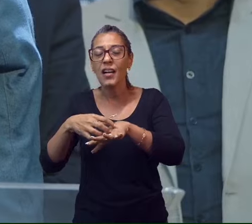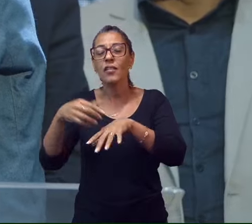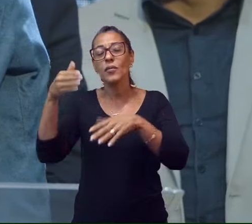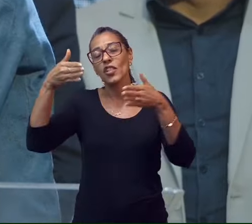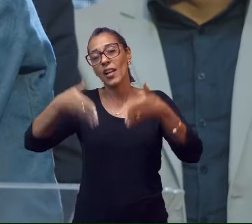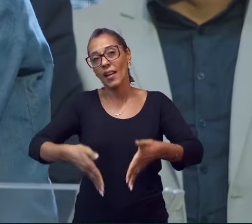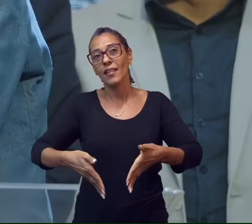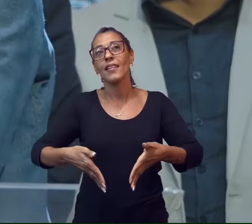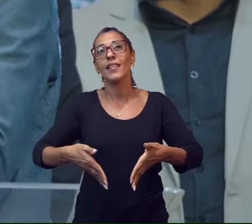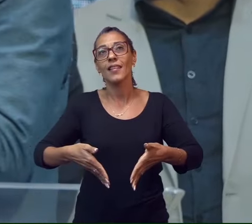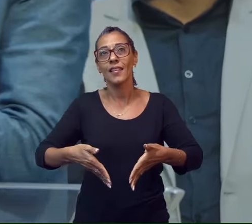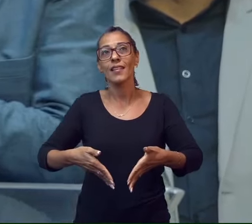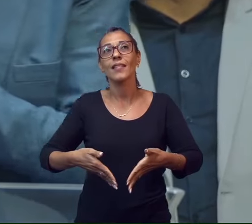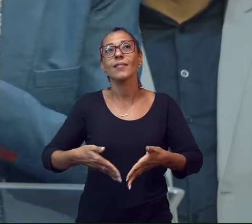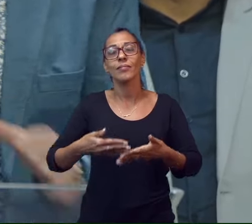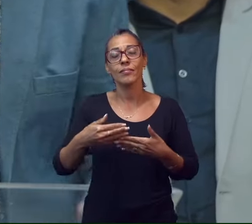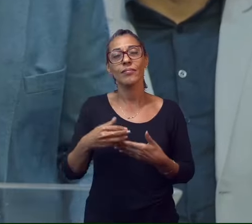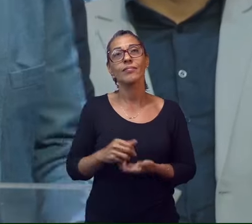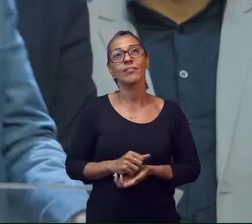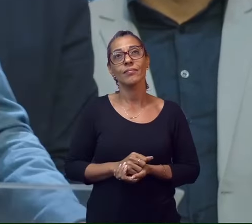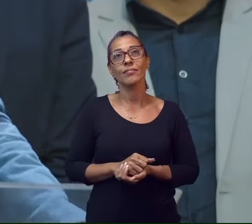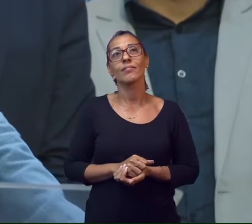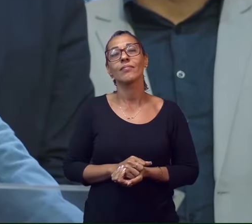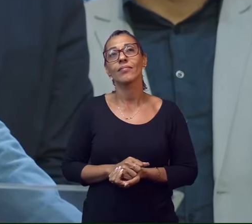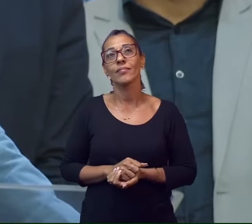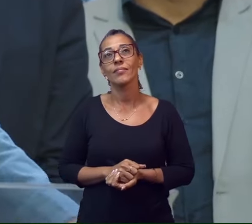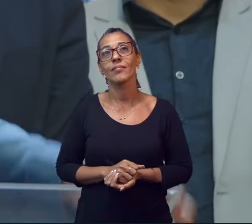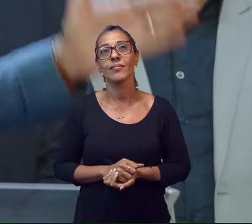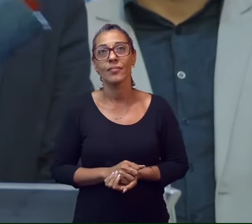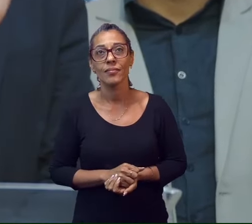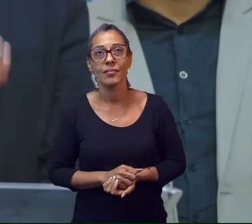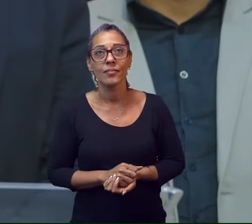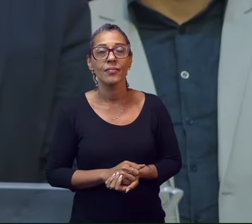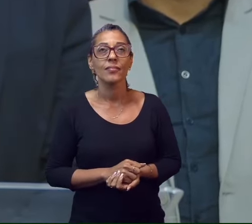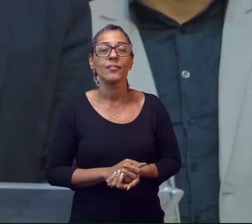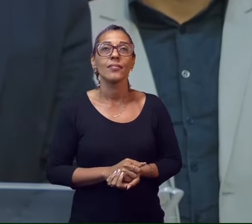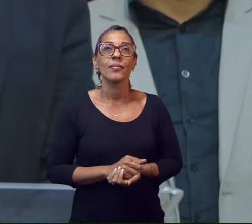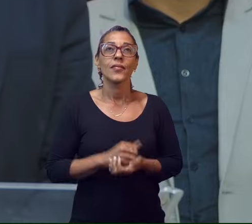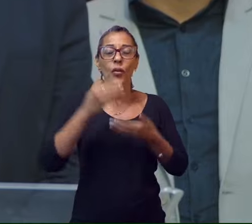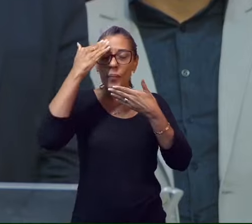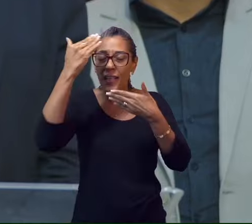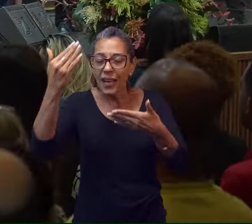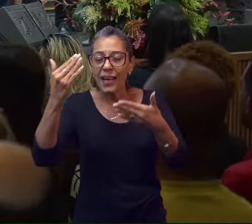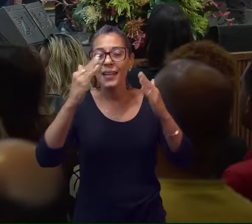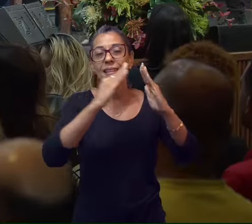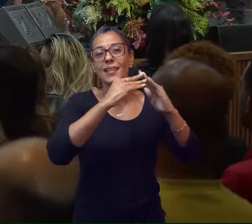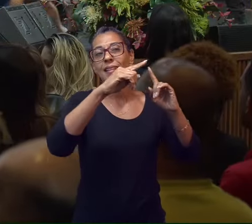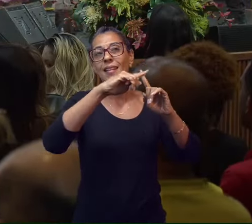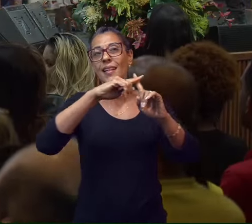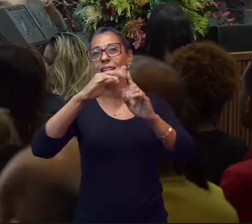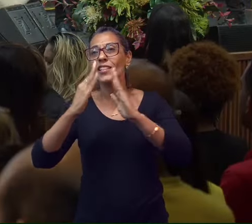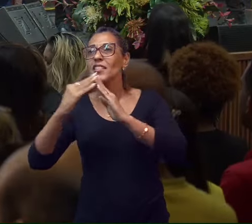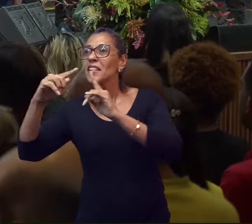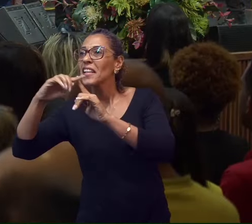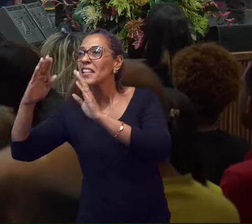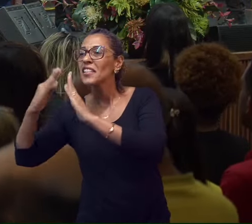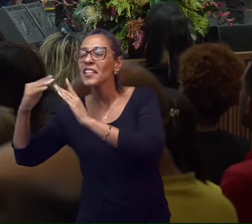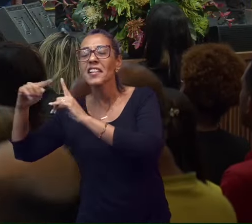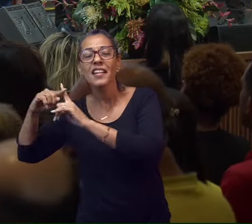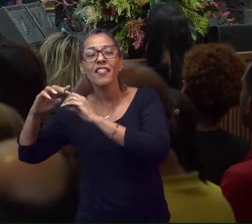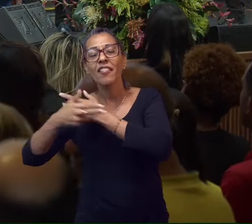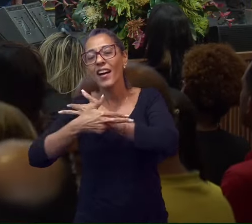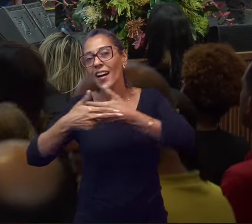o Arlene aqui me apresentando também igrejas então a gente fica assim emocionado desde